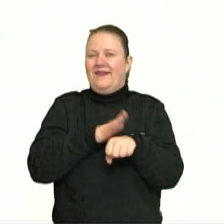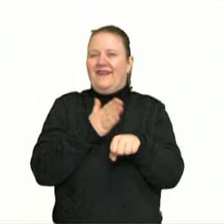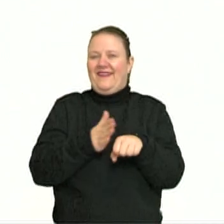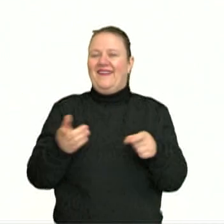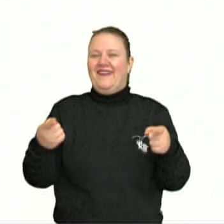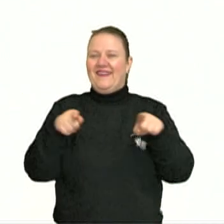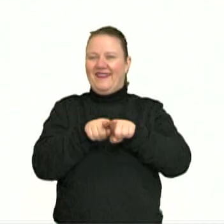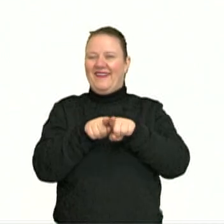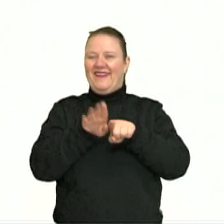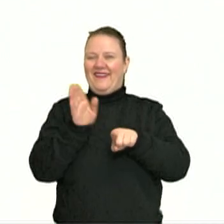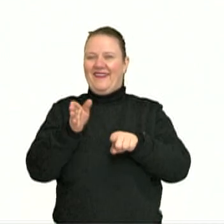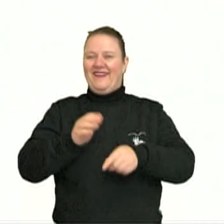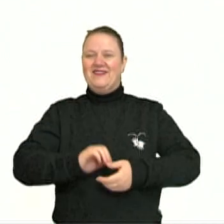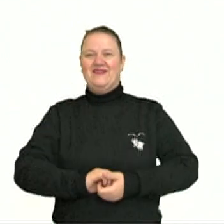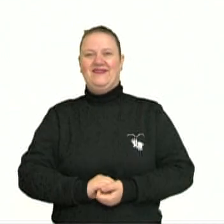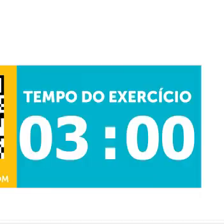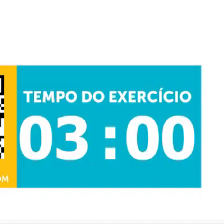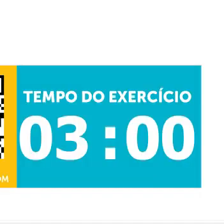resolver.